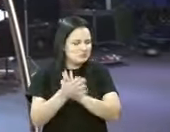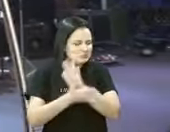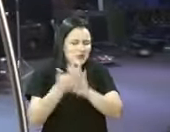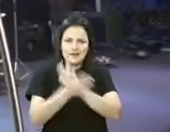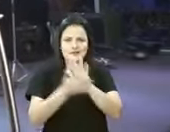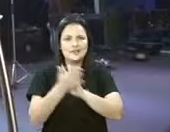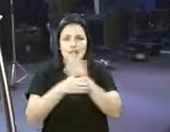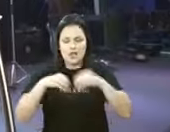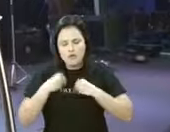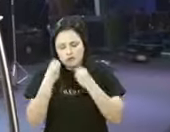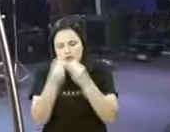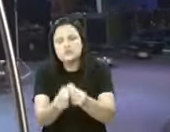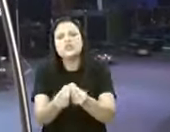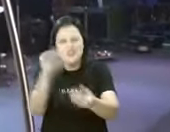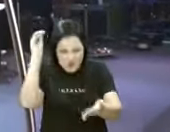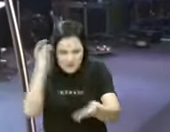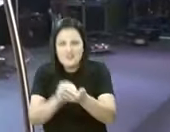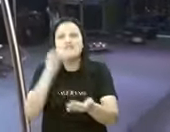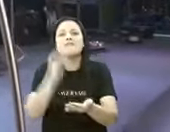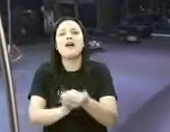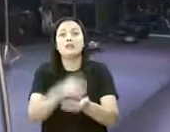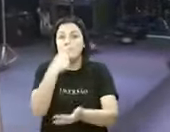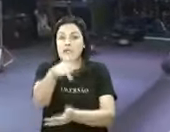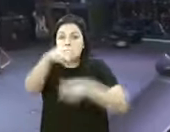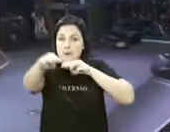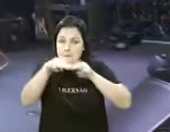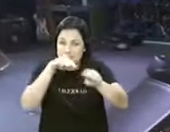estava faltando, e teu ministério vai